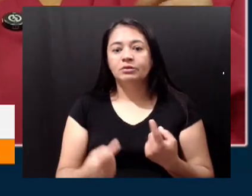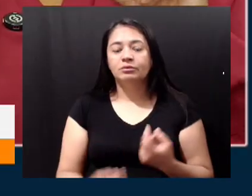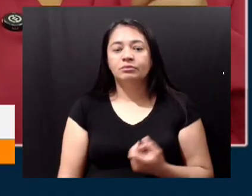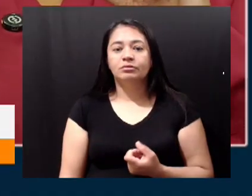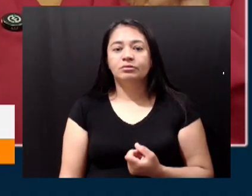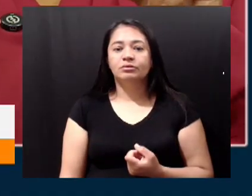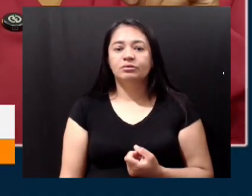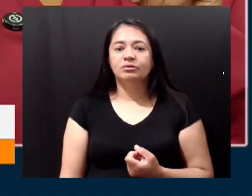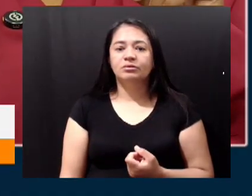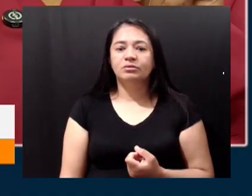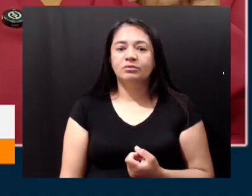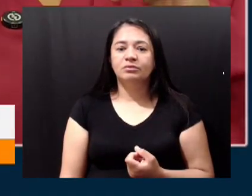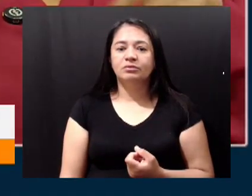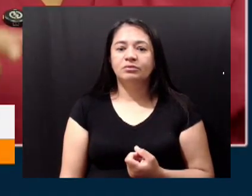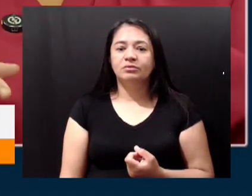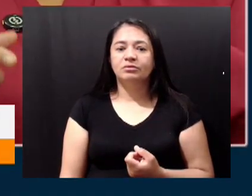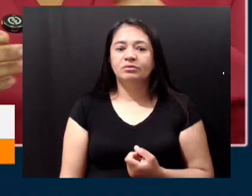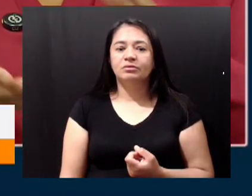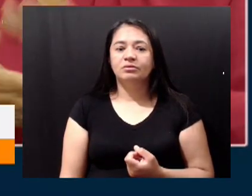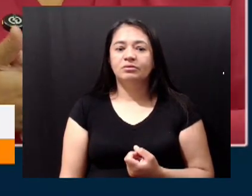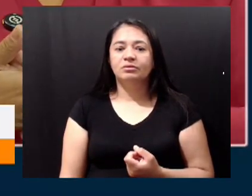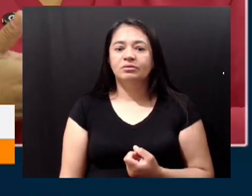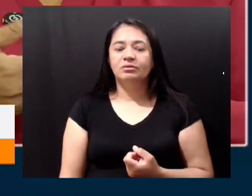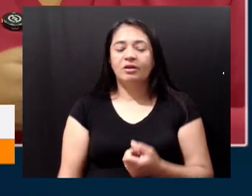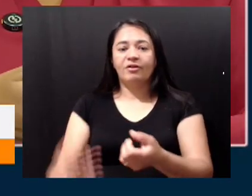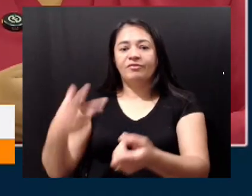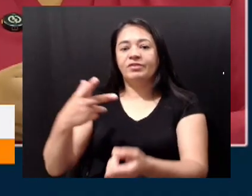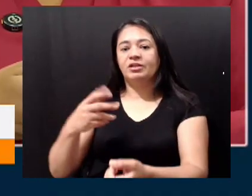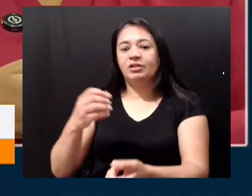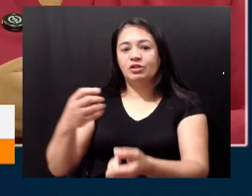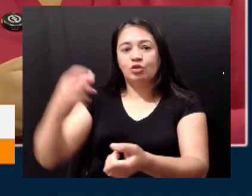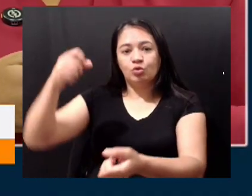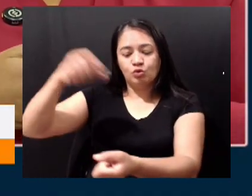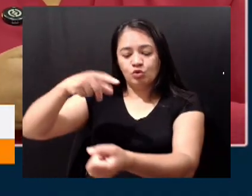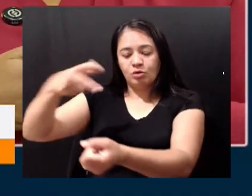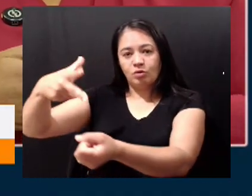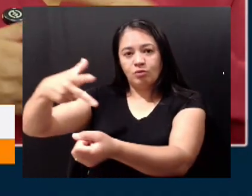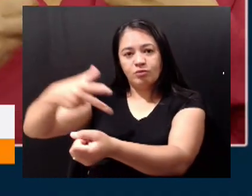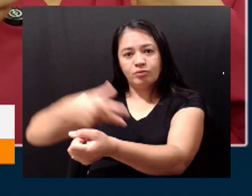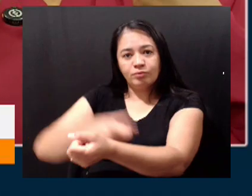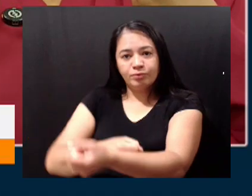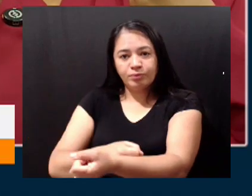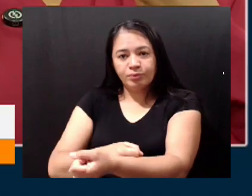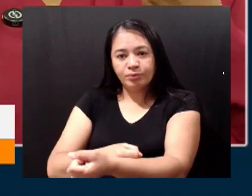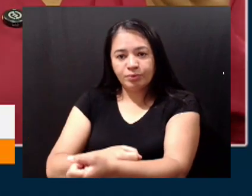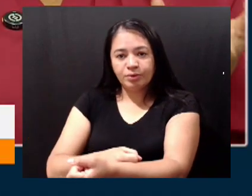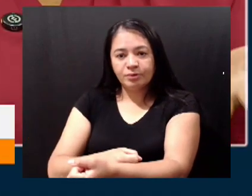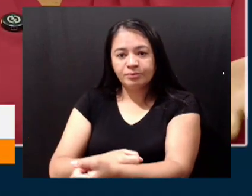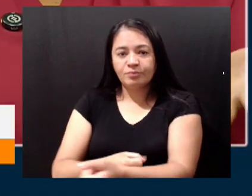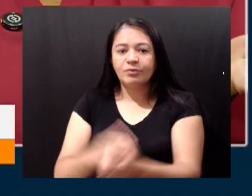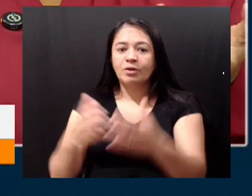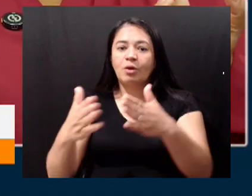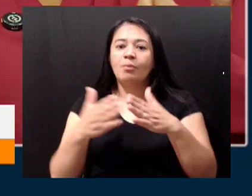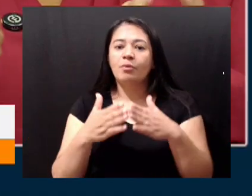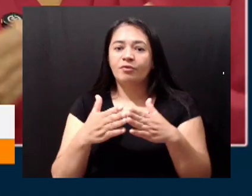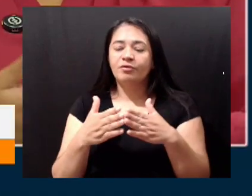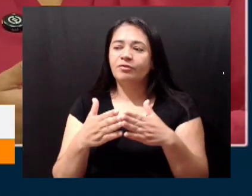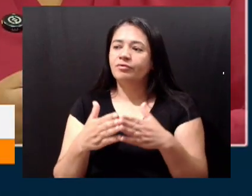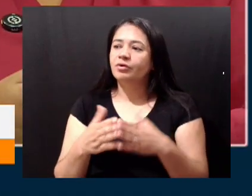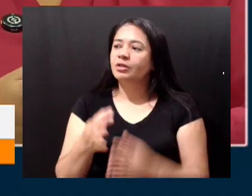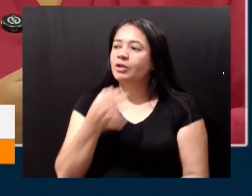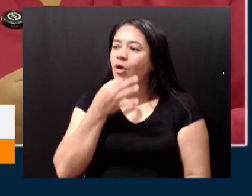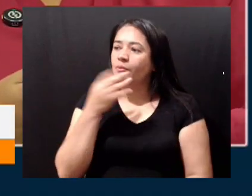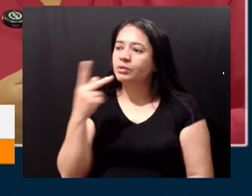Via... Endovenosa. Isso, endovenosa, exatamente. Então, eu gostaria da avaliação de vocês